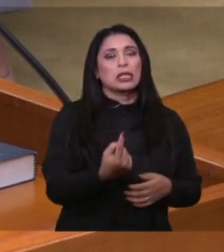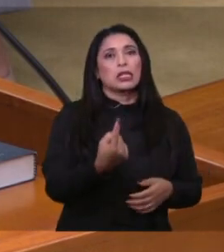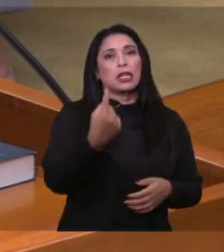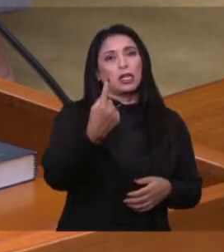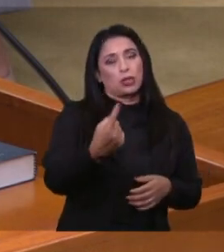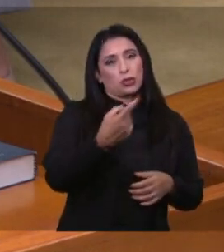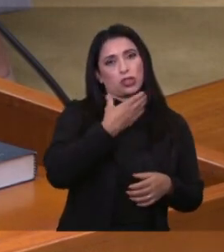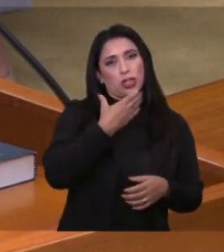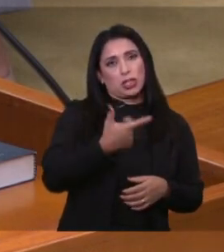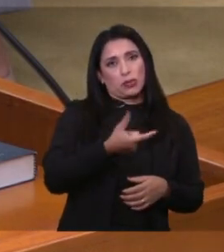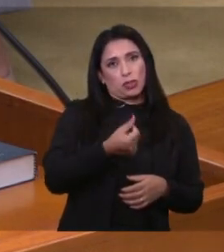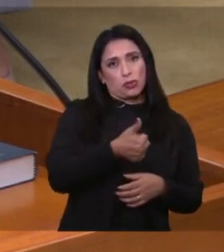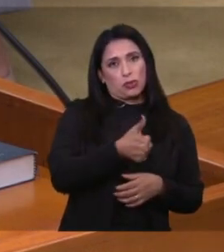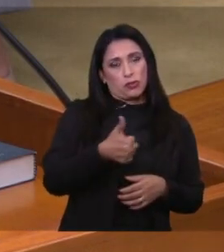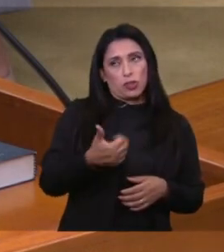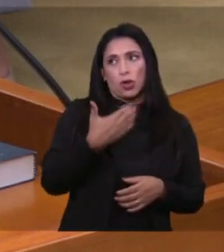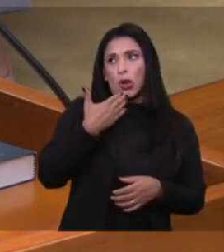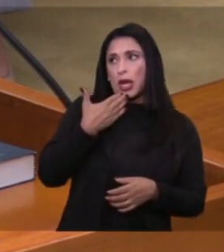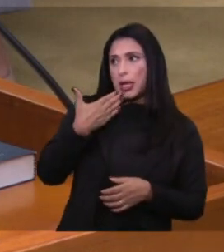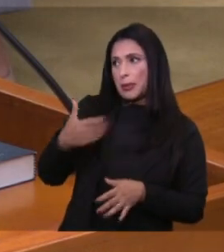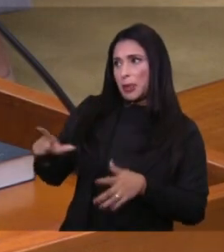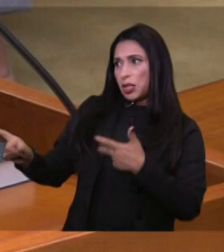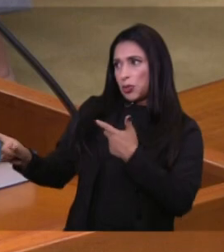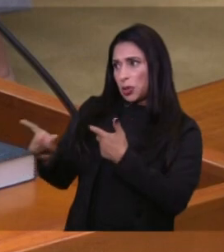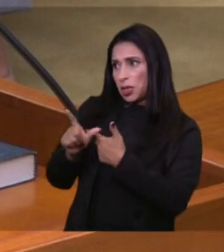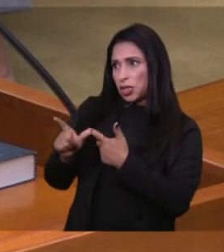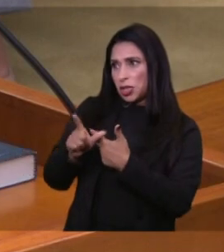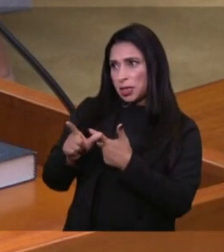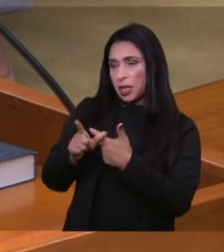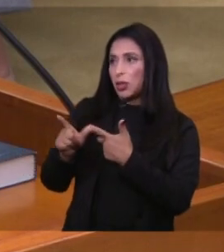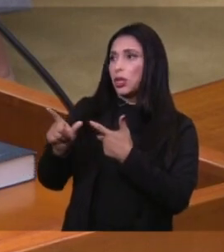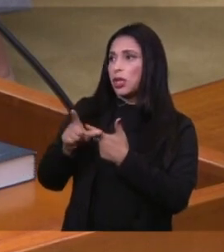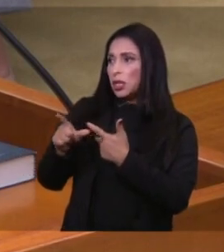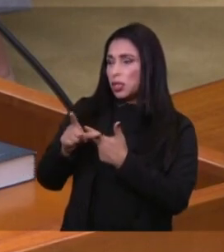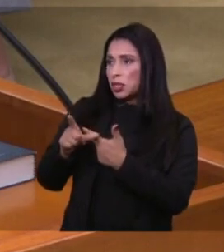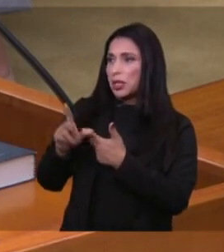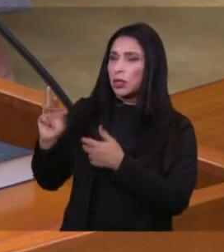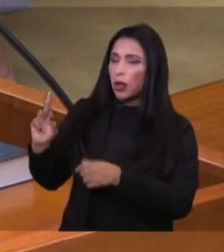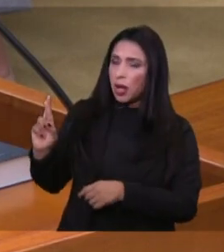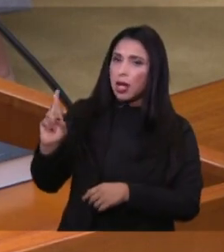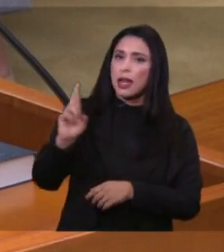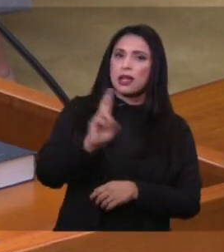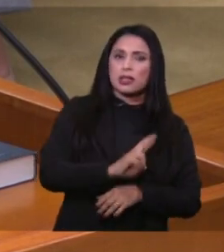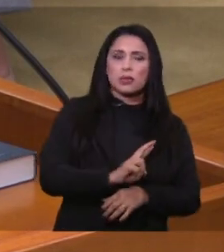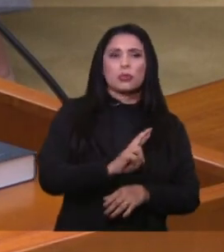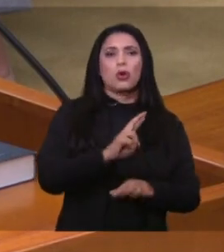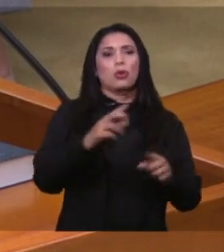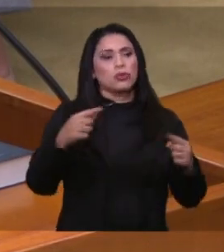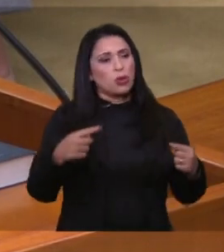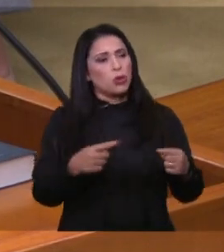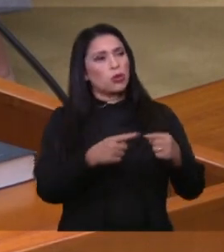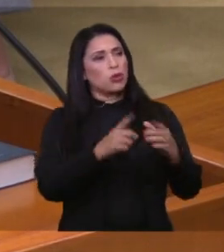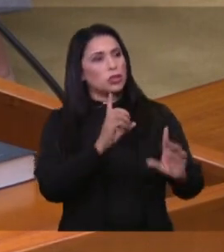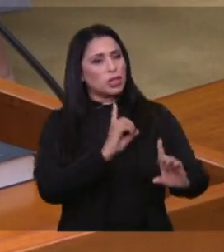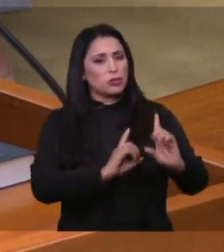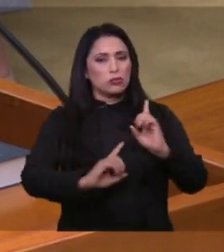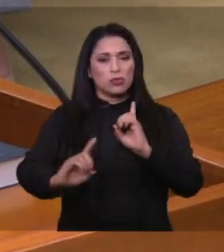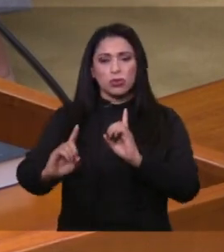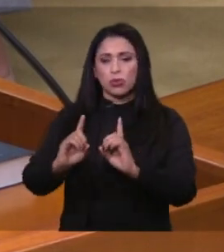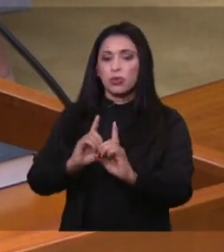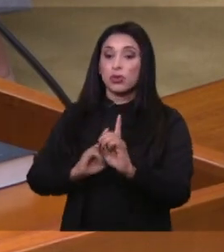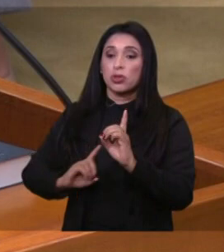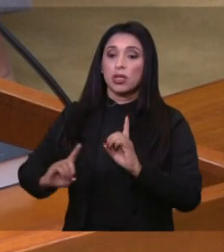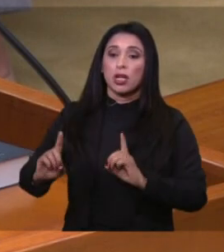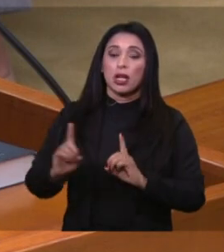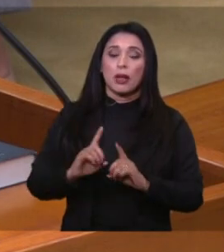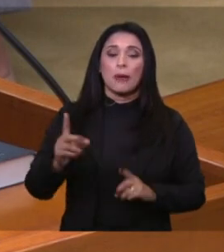apelo ao legislador. O legislador responde positivamente, estabelece um diálogo institucional e